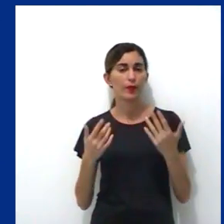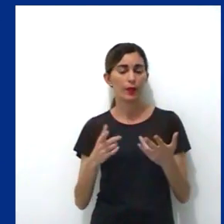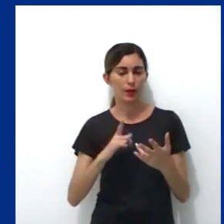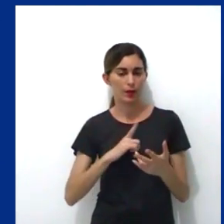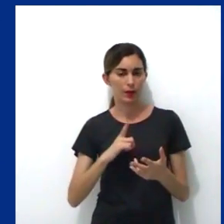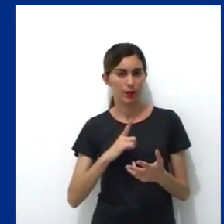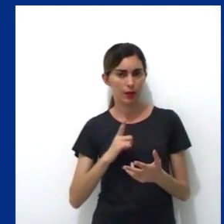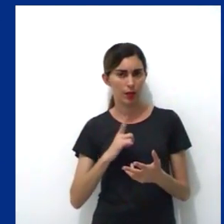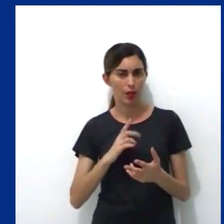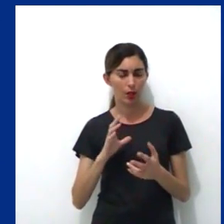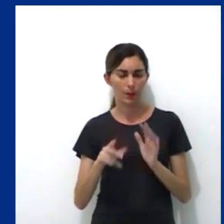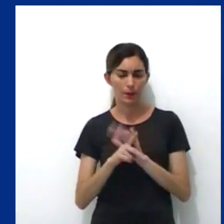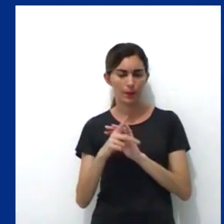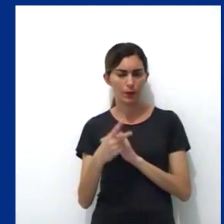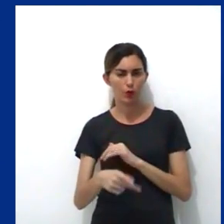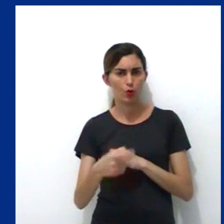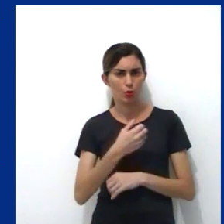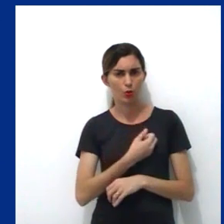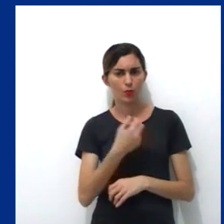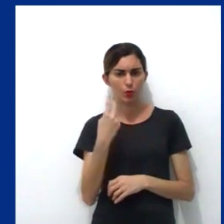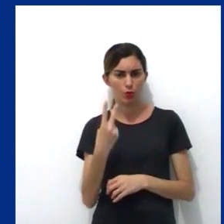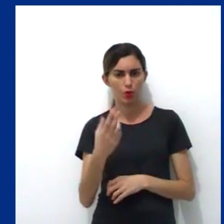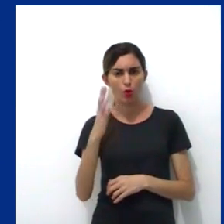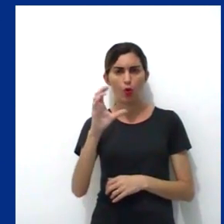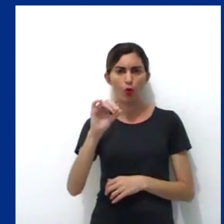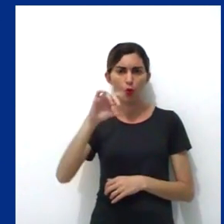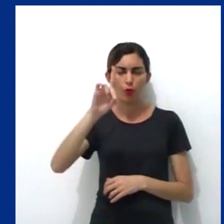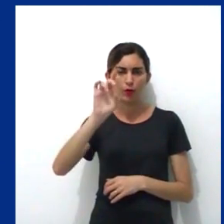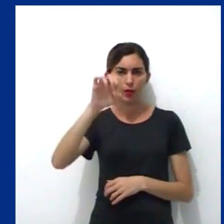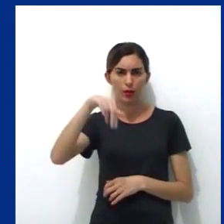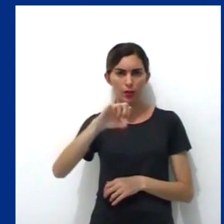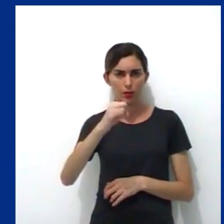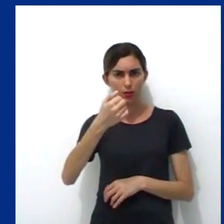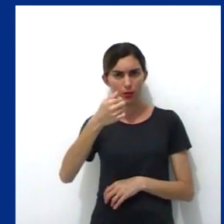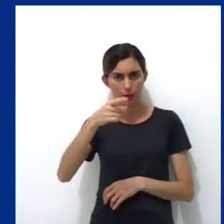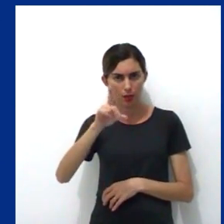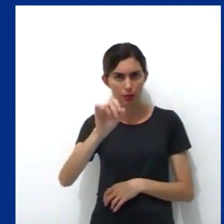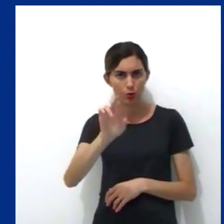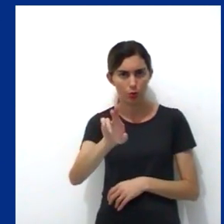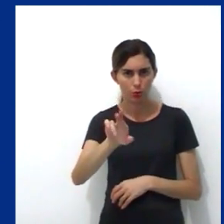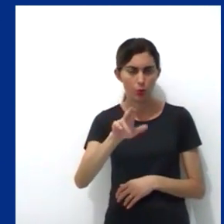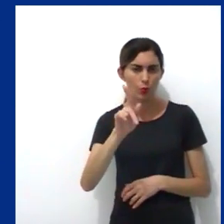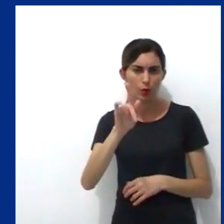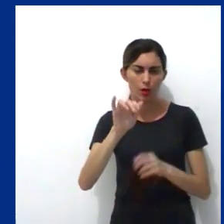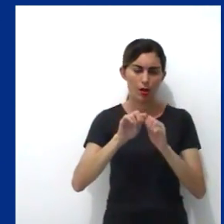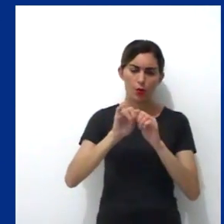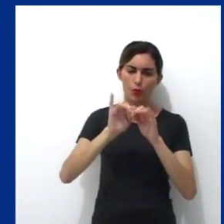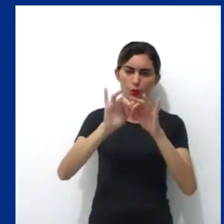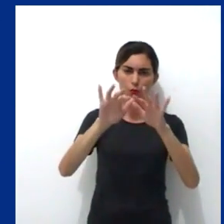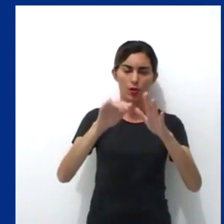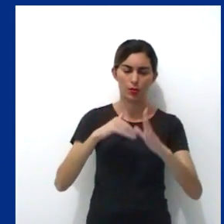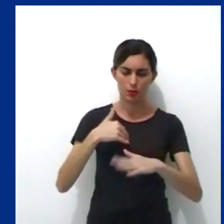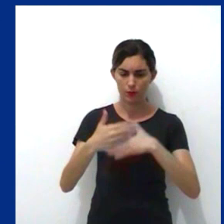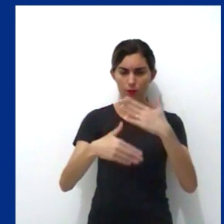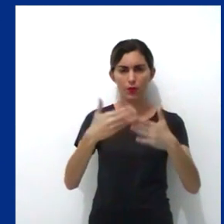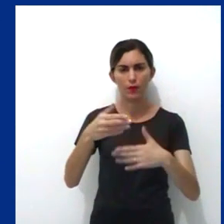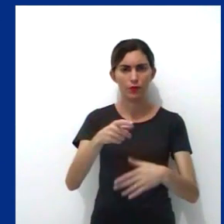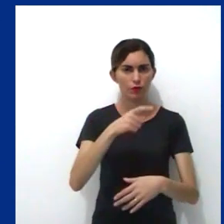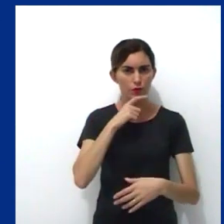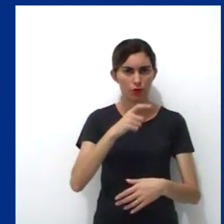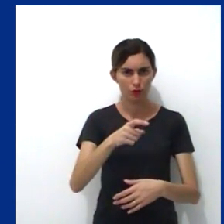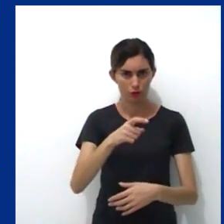compressor. Como o nome já está dizendo, dentro do compressor vai ter um líquido refrigerante, na verdade um